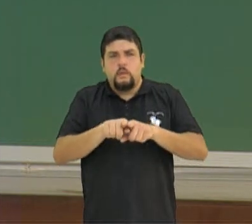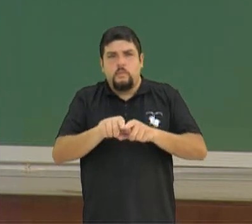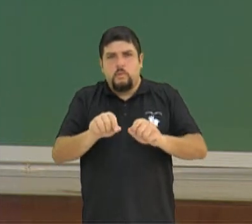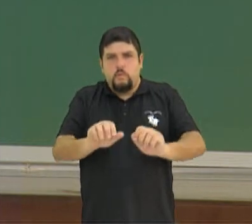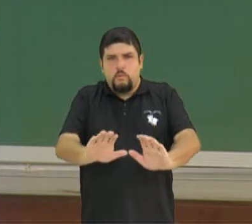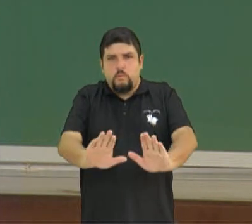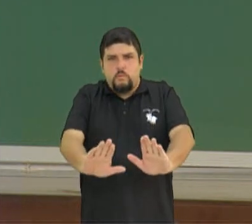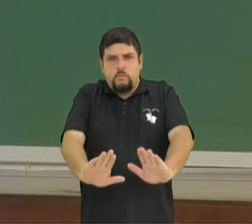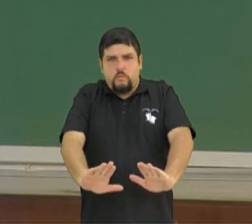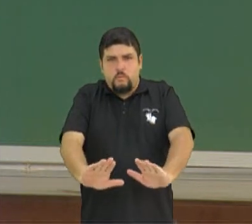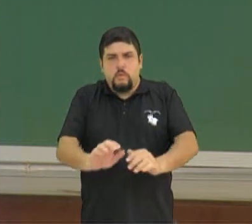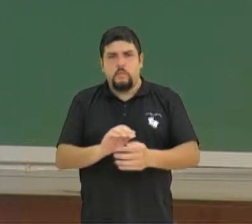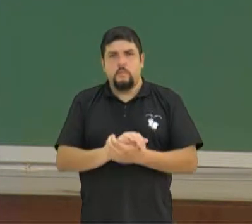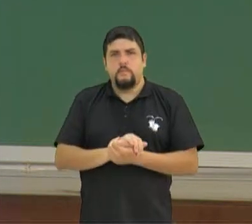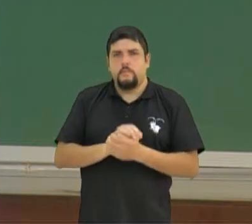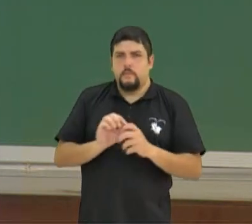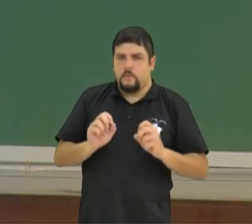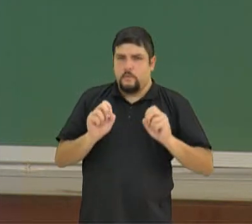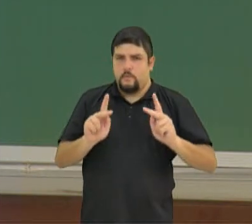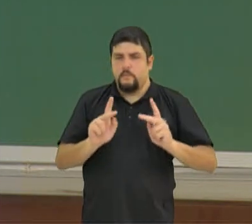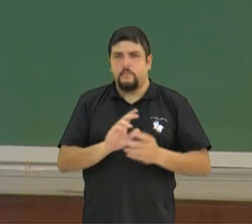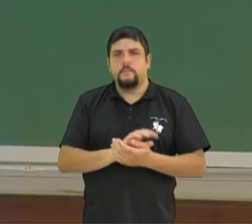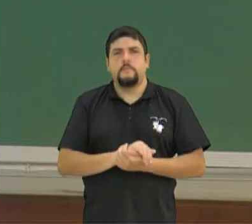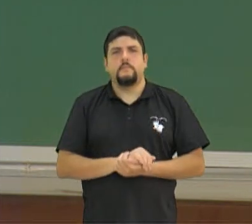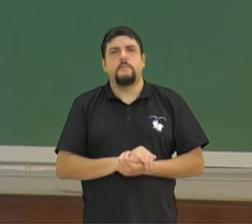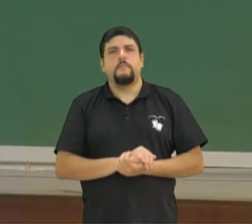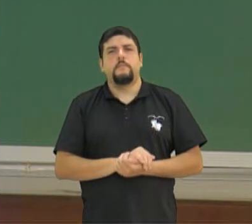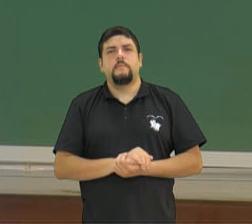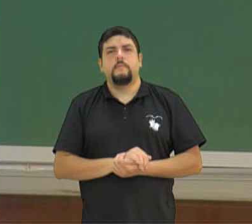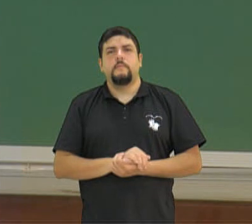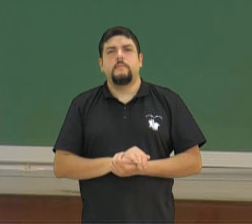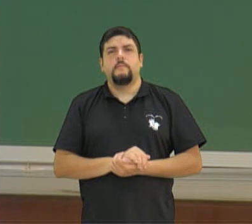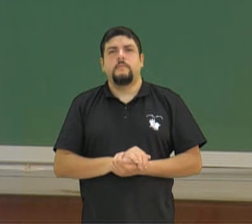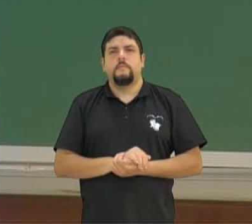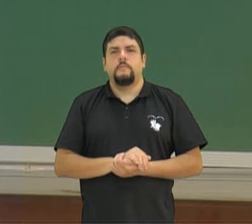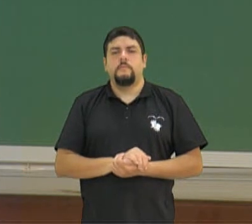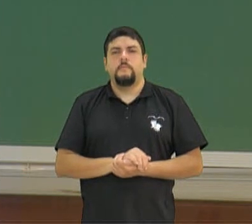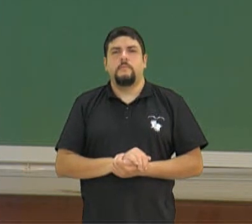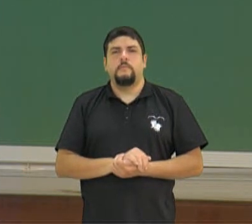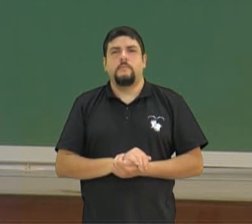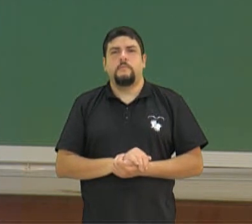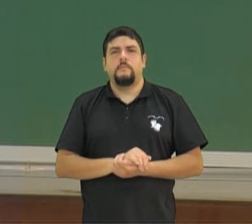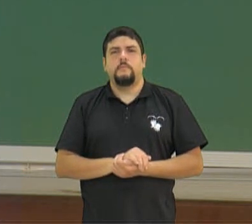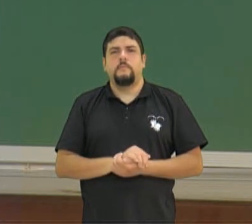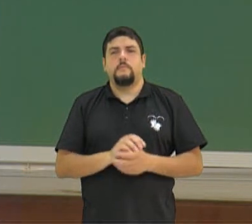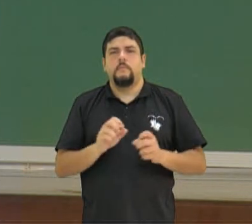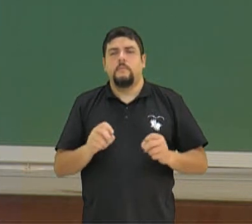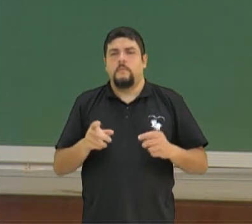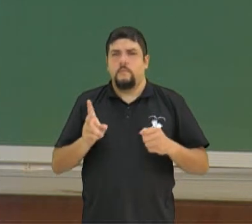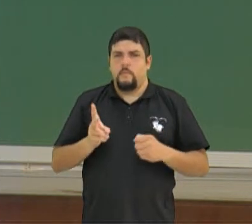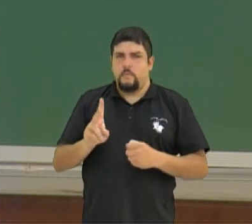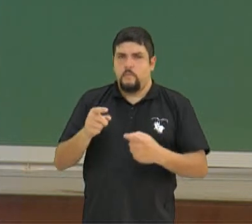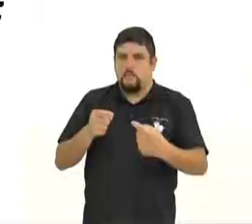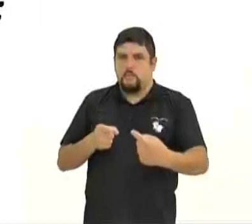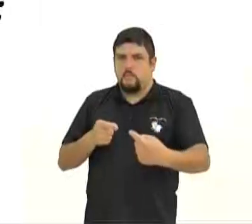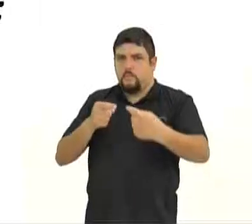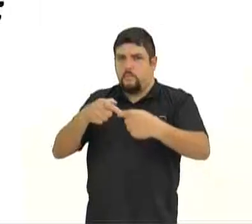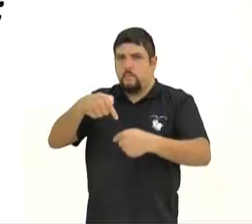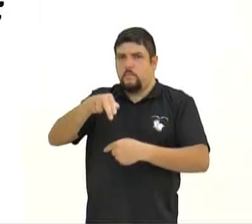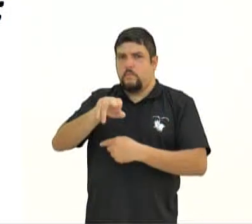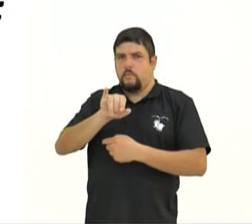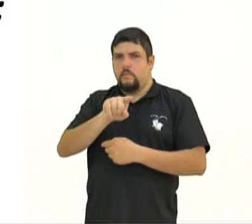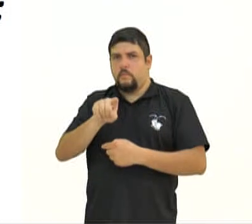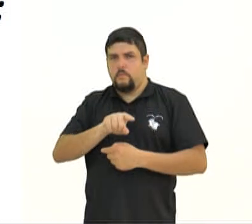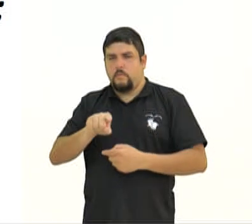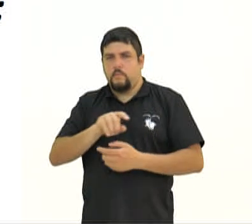os braços. Bien, chicos? Adelante, temos agora nosso quiz. Mira a imagem, mais uma